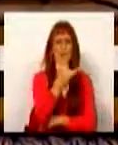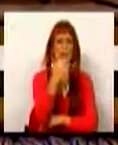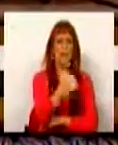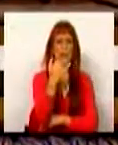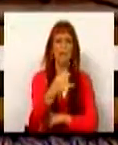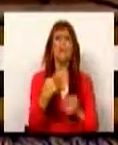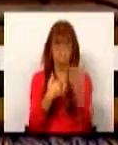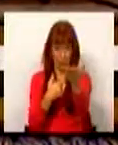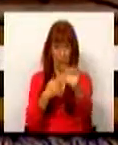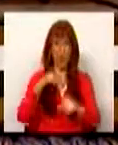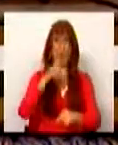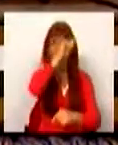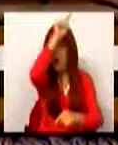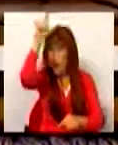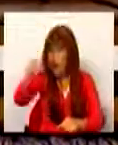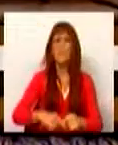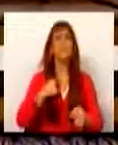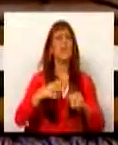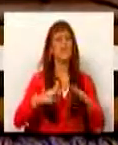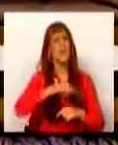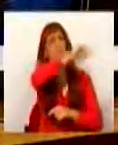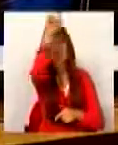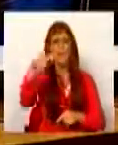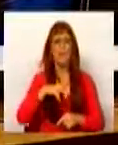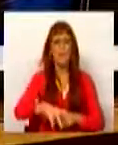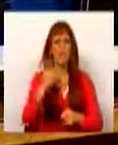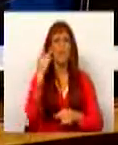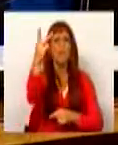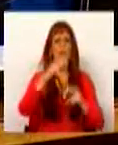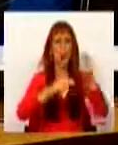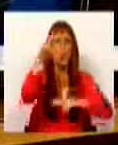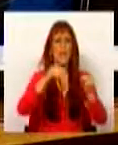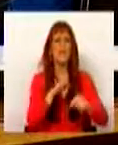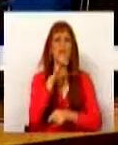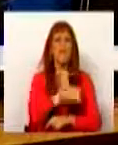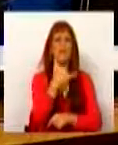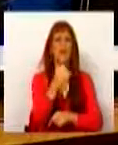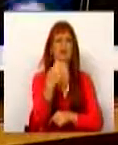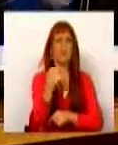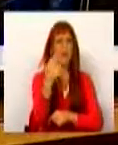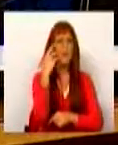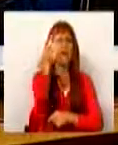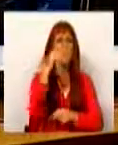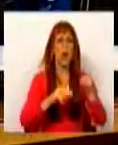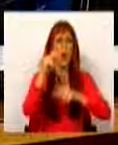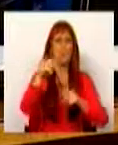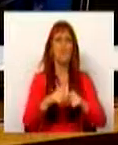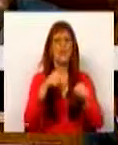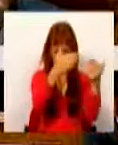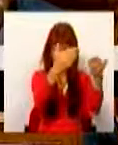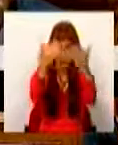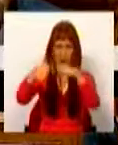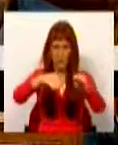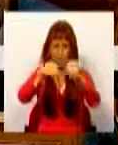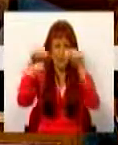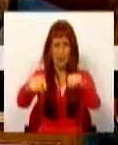que estão aí pelo país todo. Vá dar a volta ao país, vá ver as obras do Ferrovia 2020, vá ver as obras que elas estão lá no